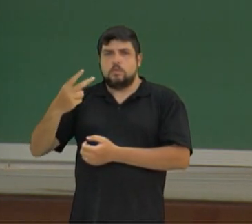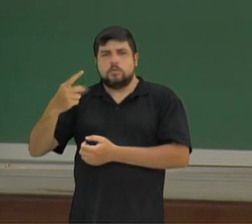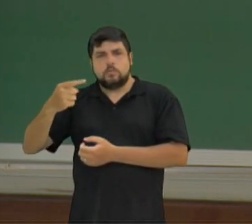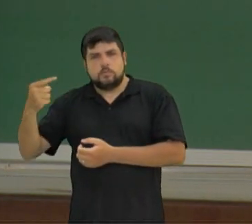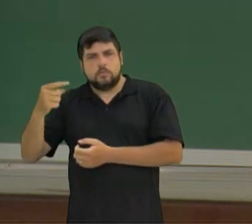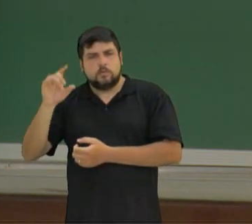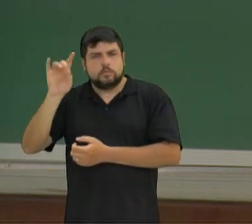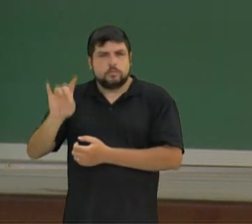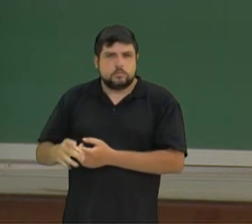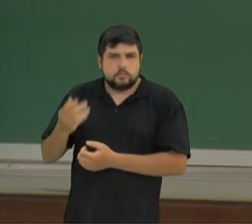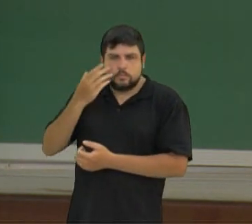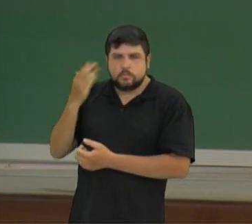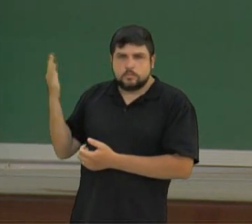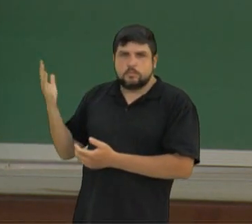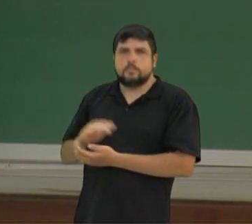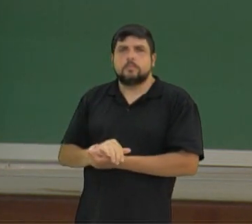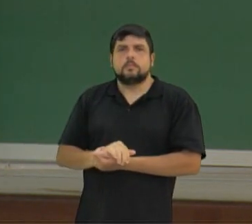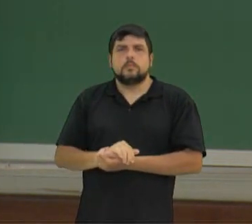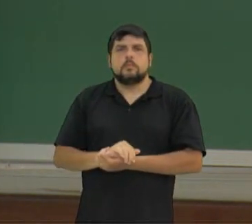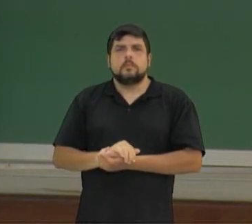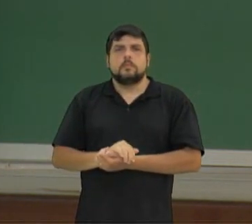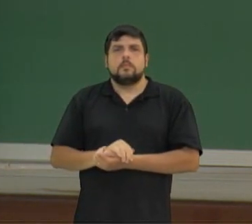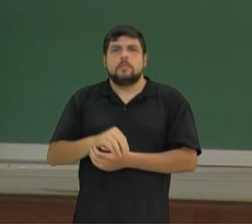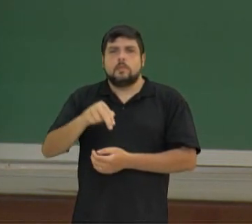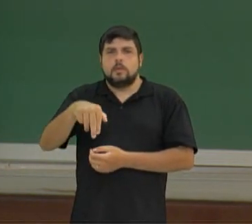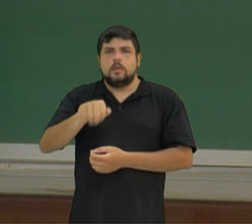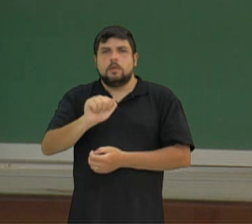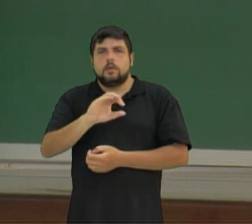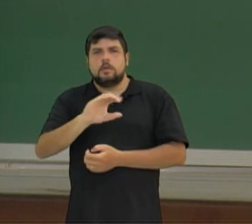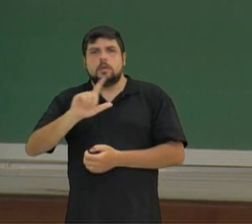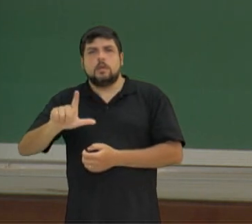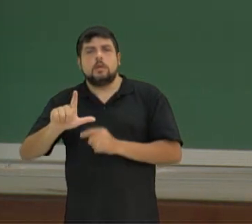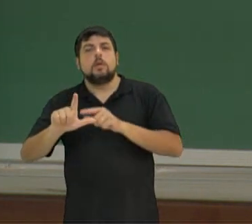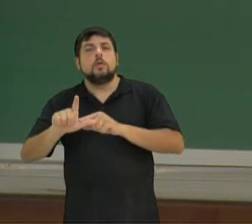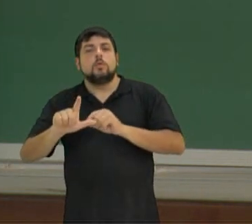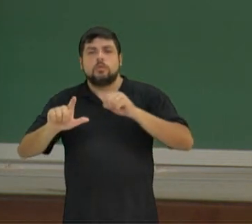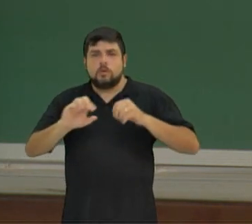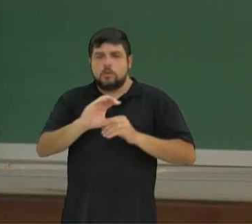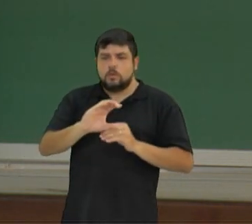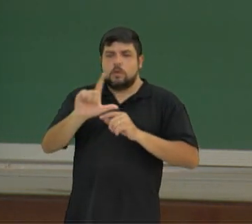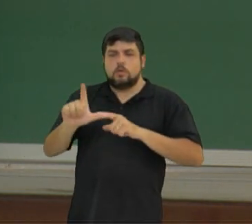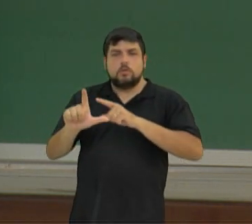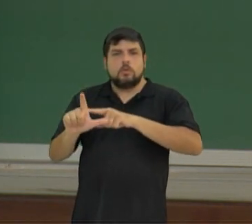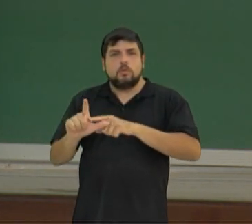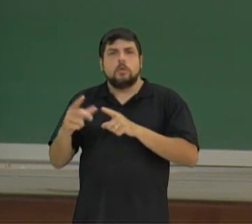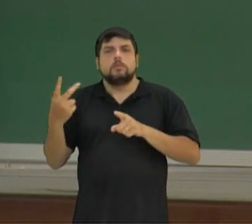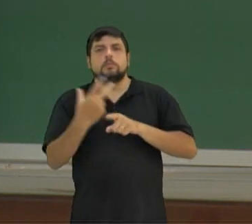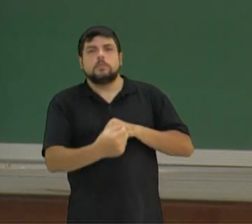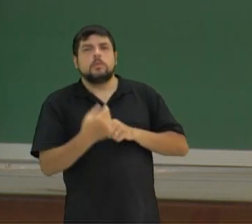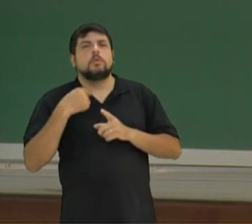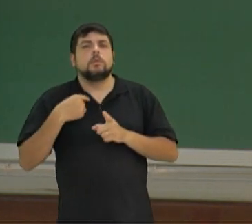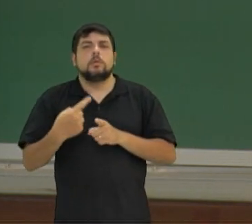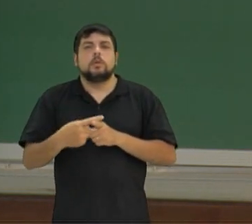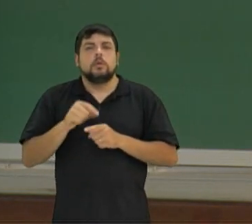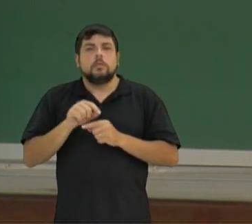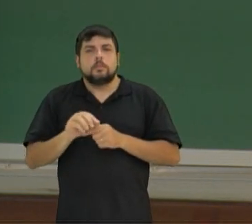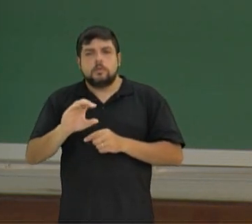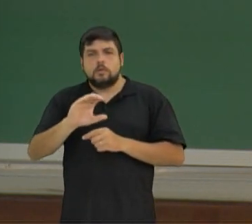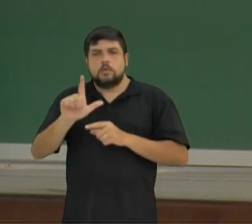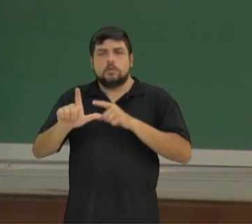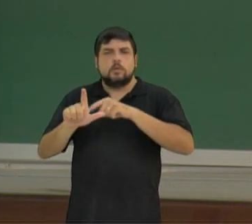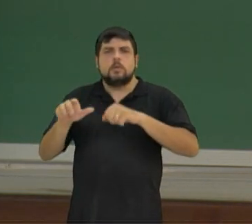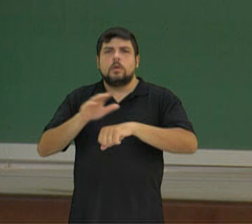F-, que é o fluoreto. No caso do NaCl, ele estava competindo com o cloro. Então, nesse caso, o cloro ganha porque ele está aqui tendo uma